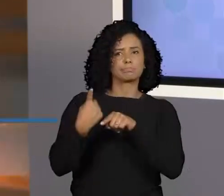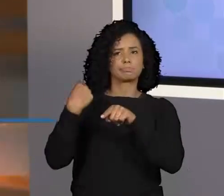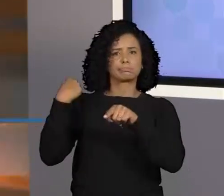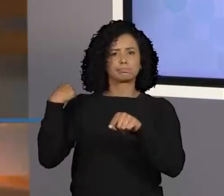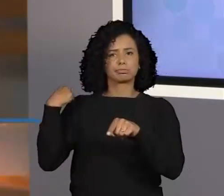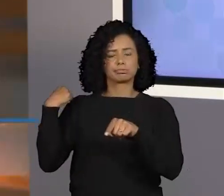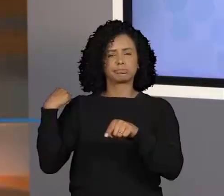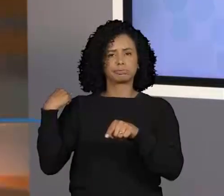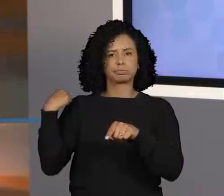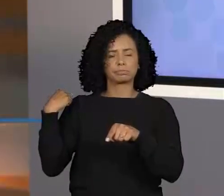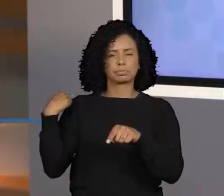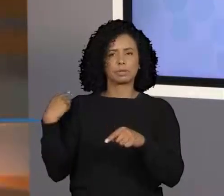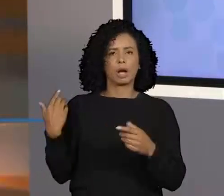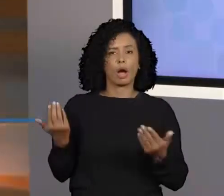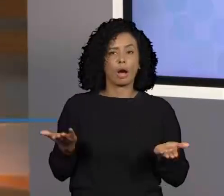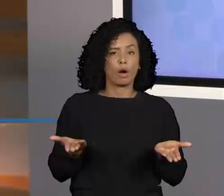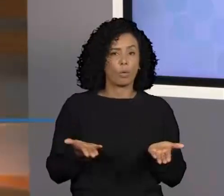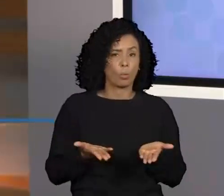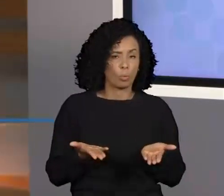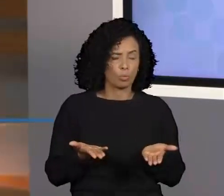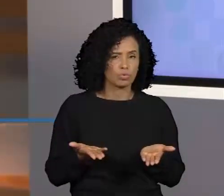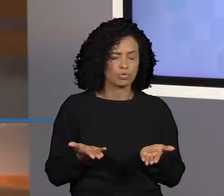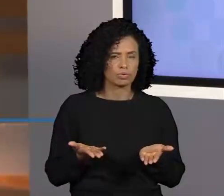que existem muitas mudanças?